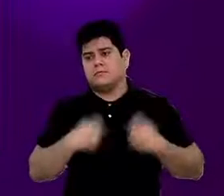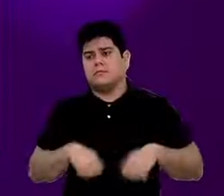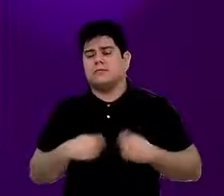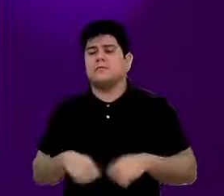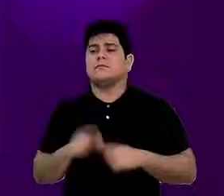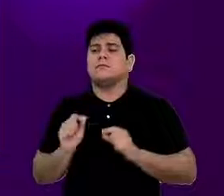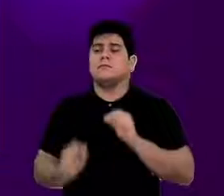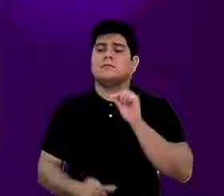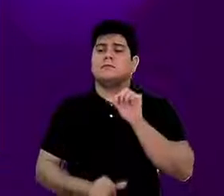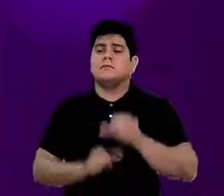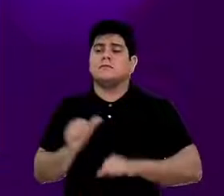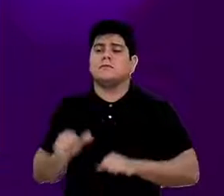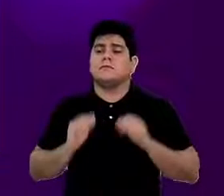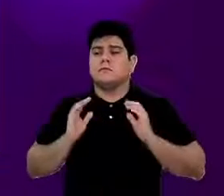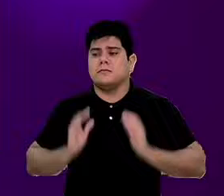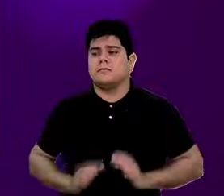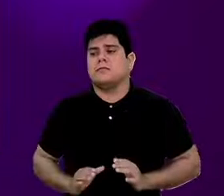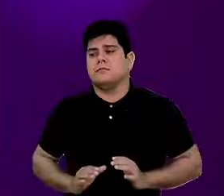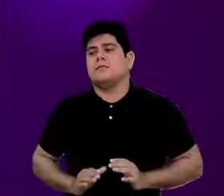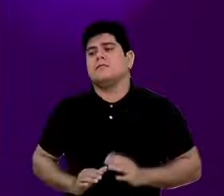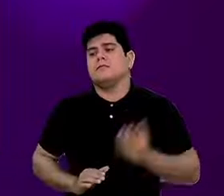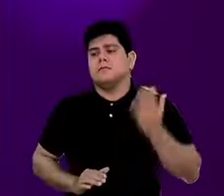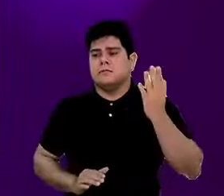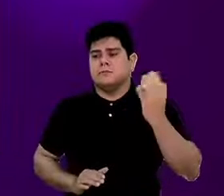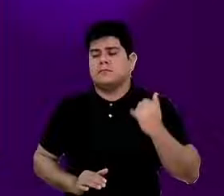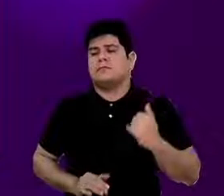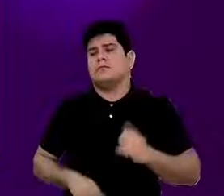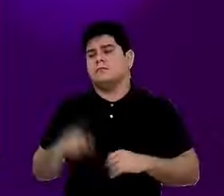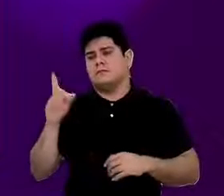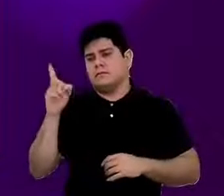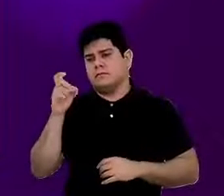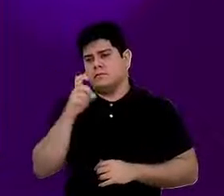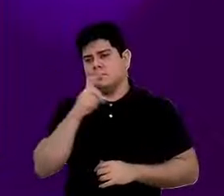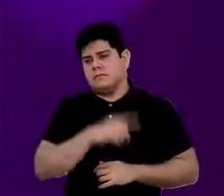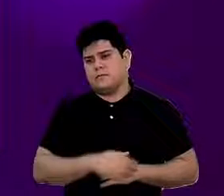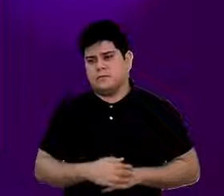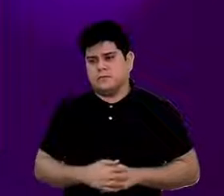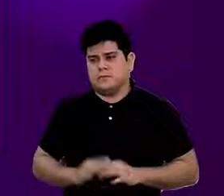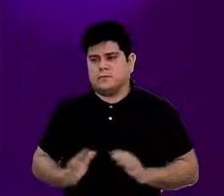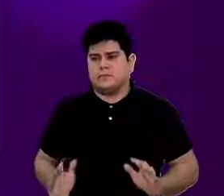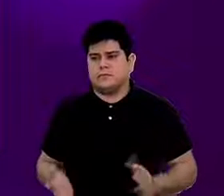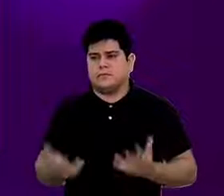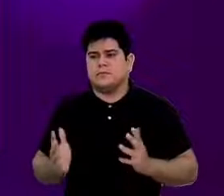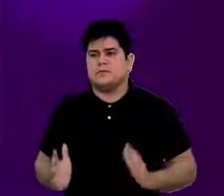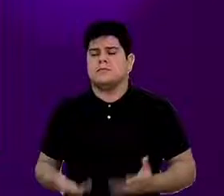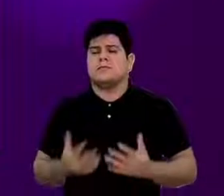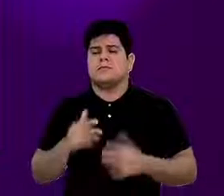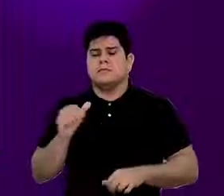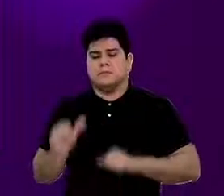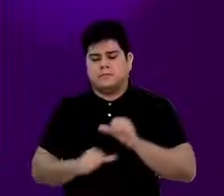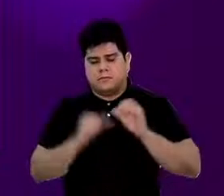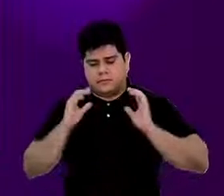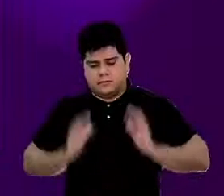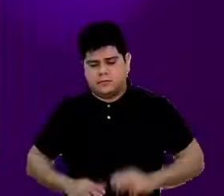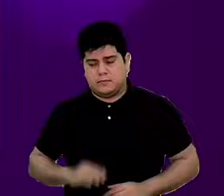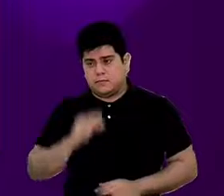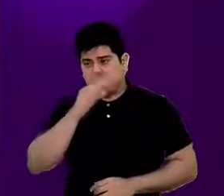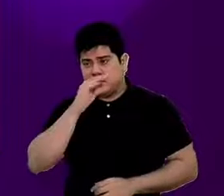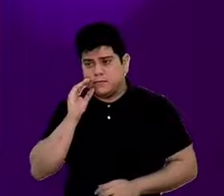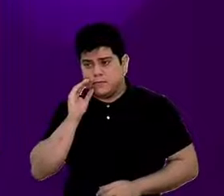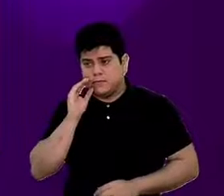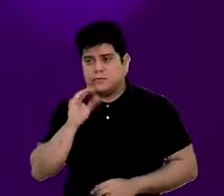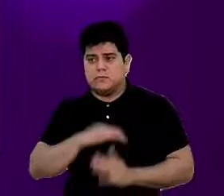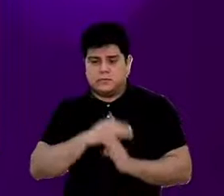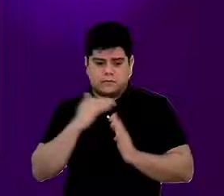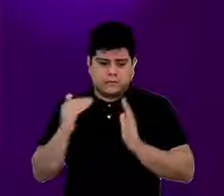uma mudança de comportamento. E a gente sabe o quanto é difícil promover a mudança de comportamento em adulto, passando por